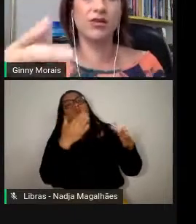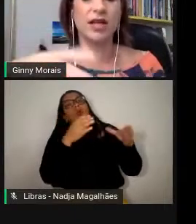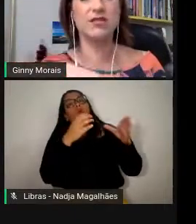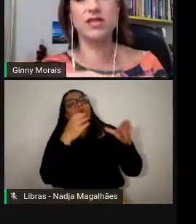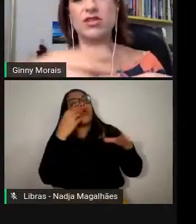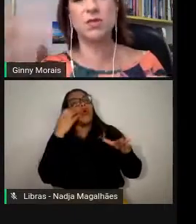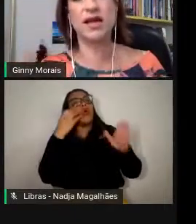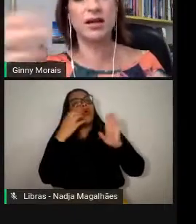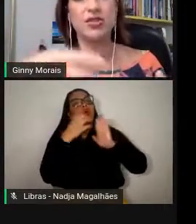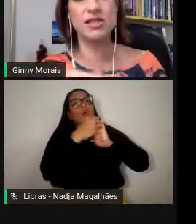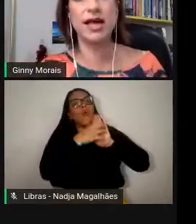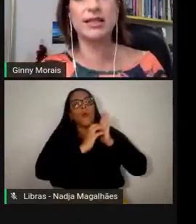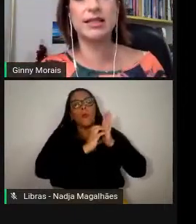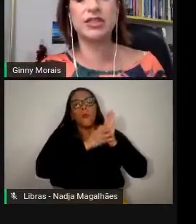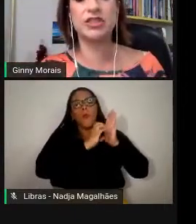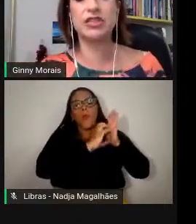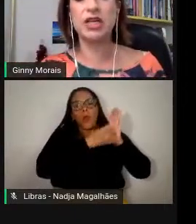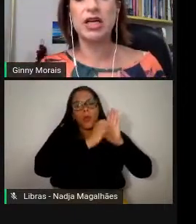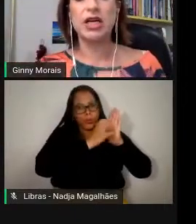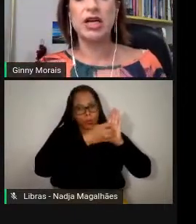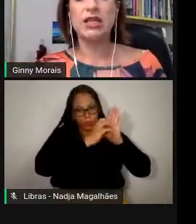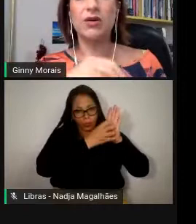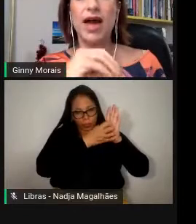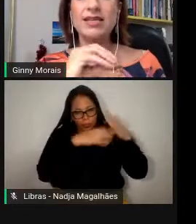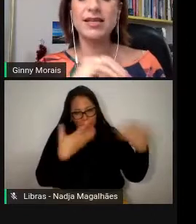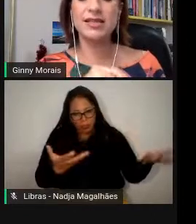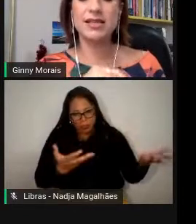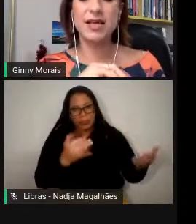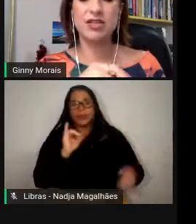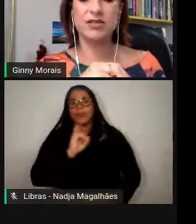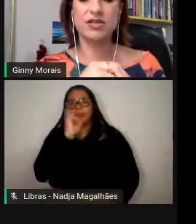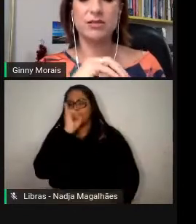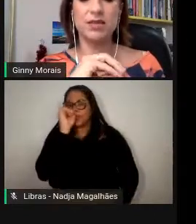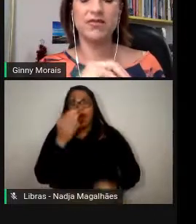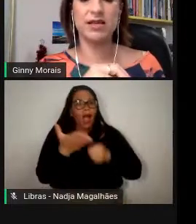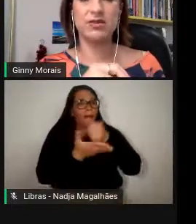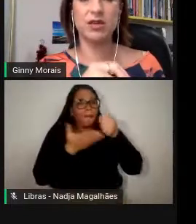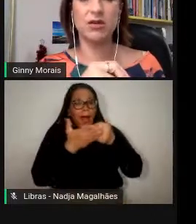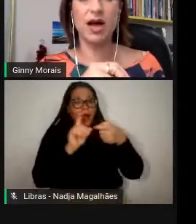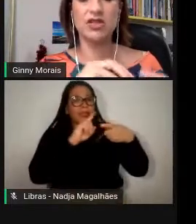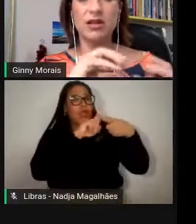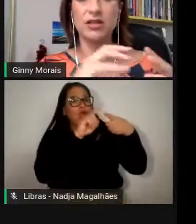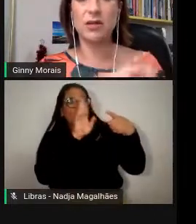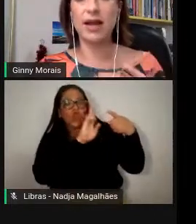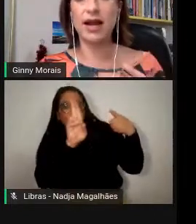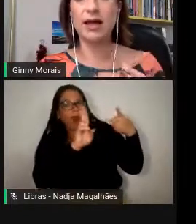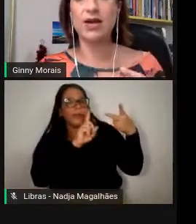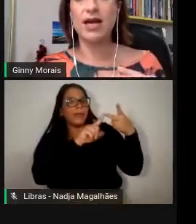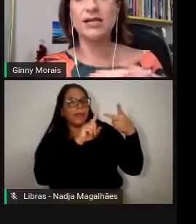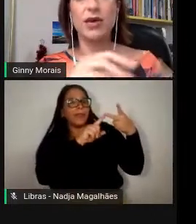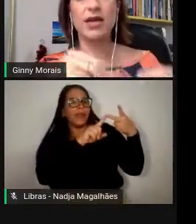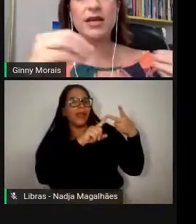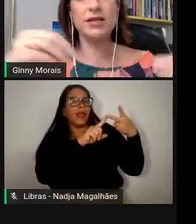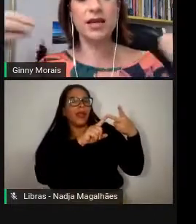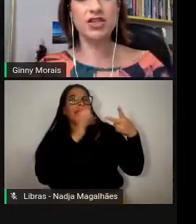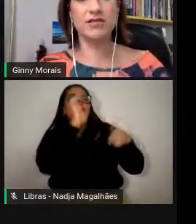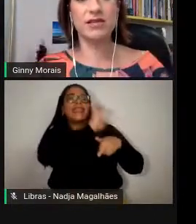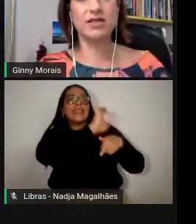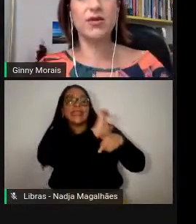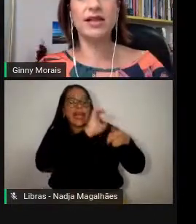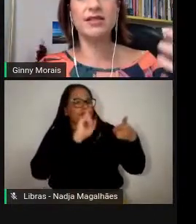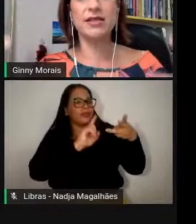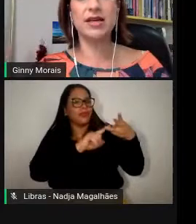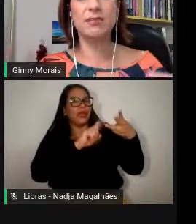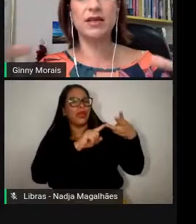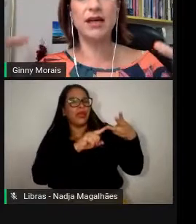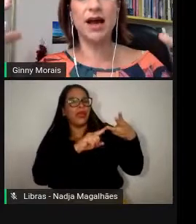que está sendo votado, se você não explicar, não diz nada, né, gente? Então, essas iniciativas de simplificação de linguagem, eu quero deixar bem claro, são iniciativas,